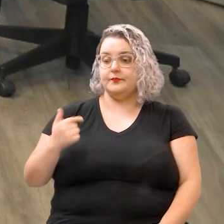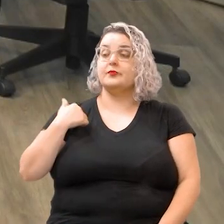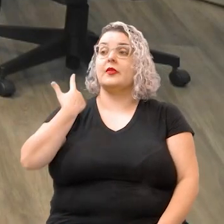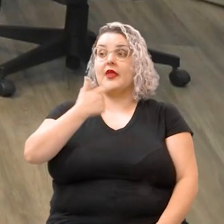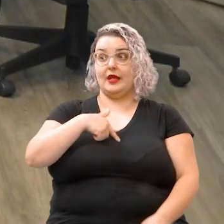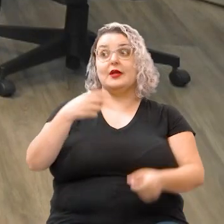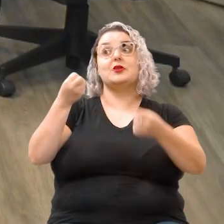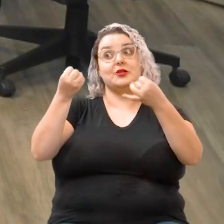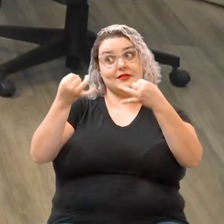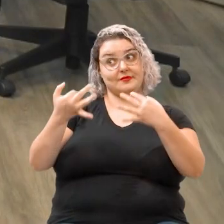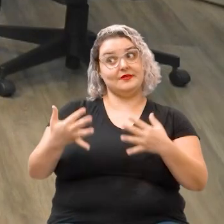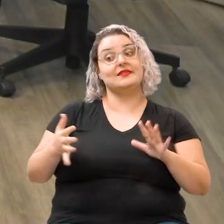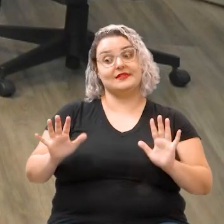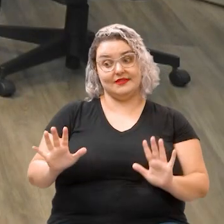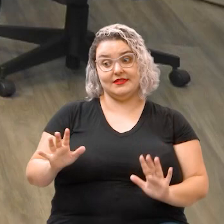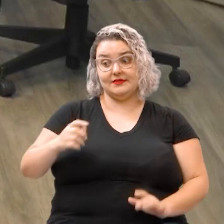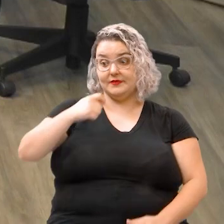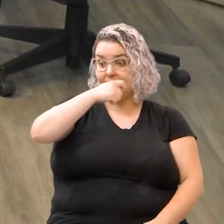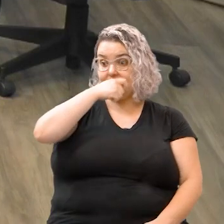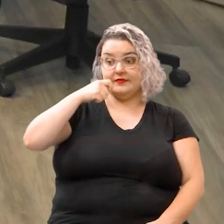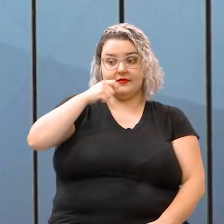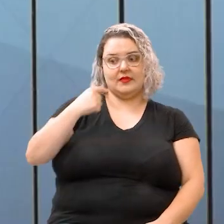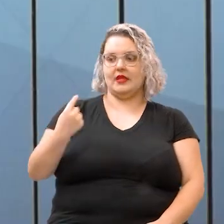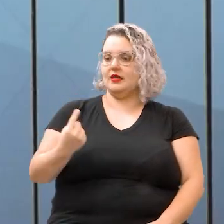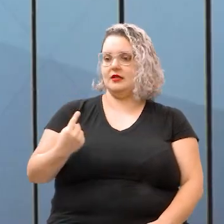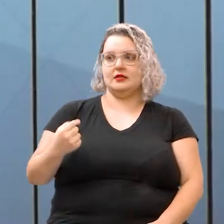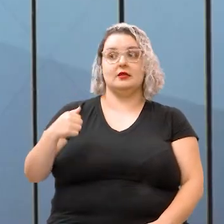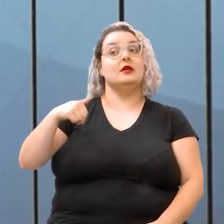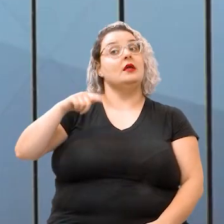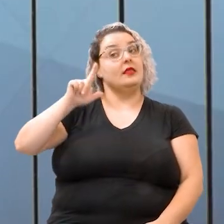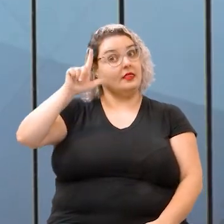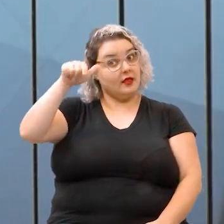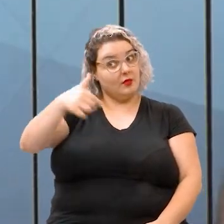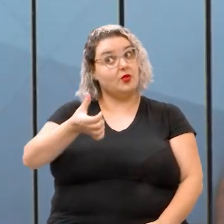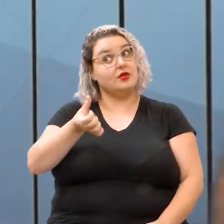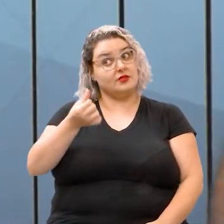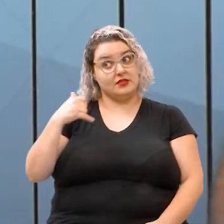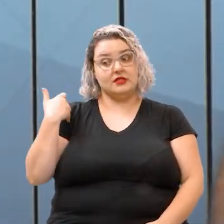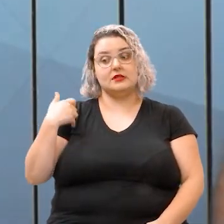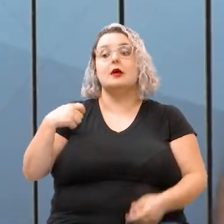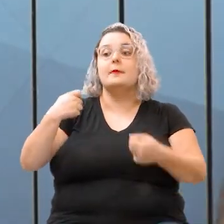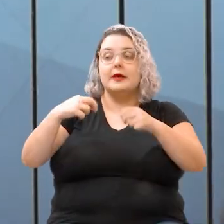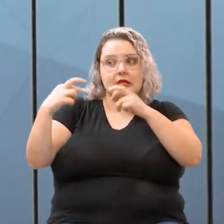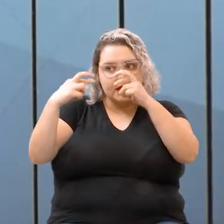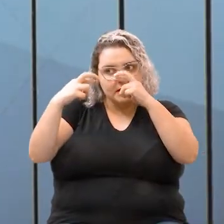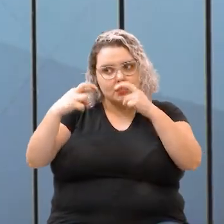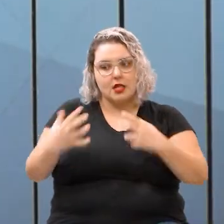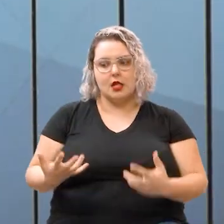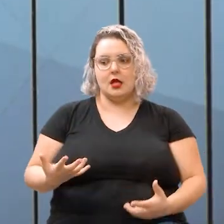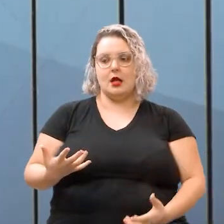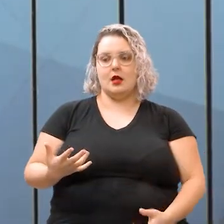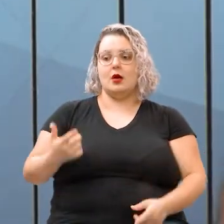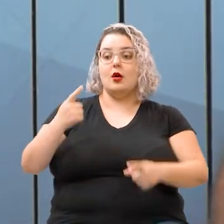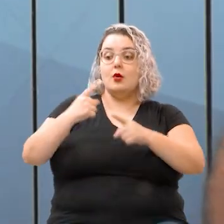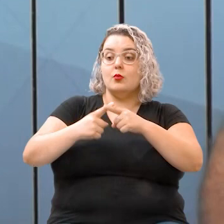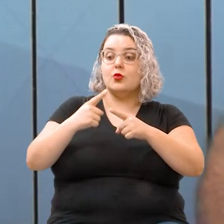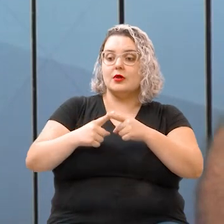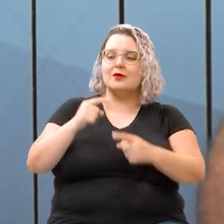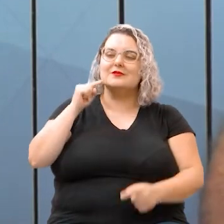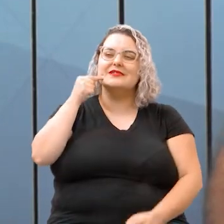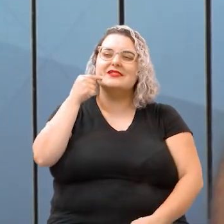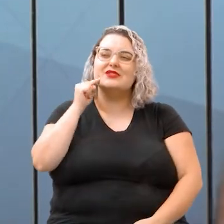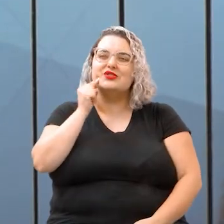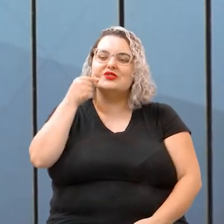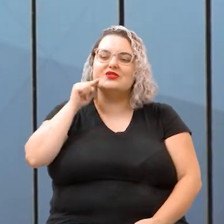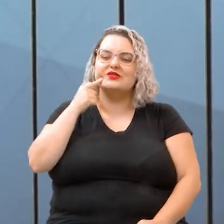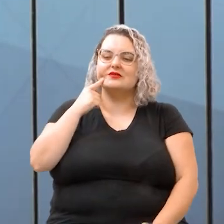nossa orientação é que, assim, escovar sozinho mesmo, depois dos 6 aninhos, precisa olhar. Porque o que dá cárie é